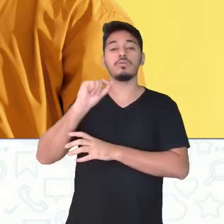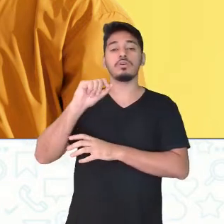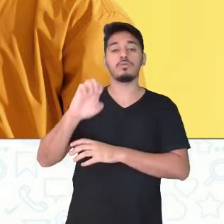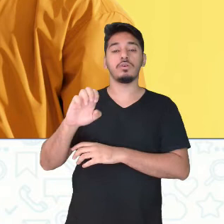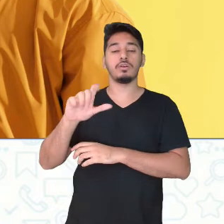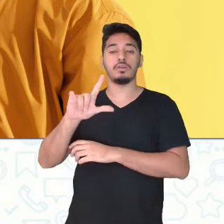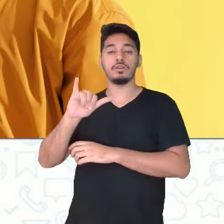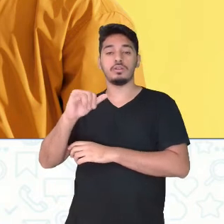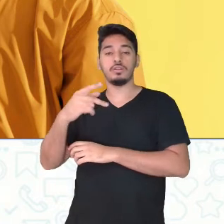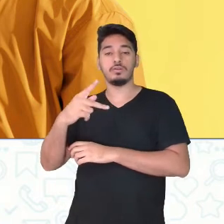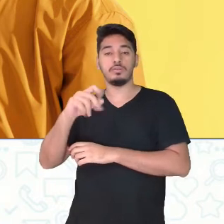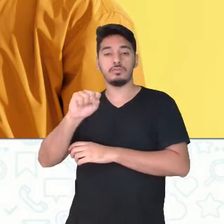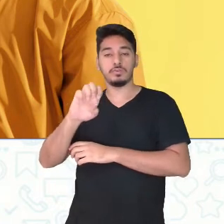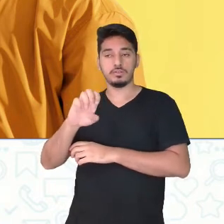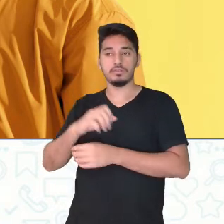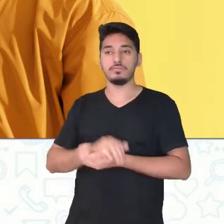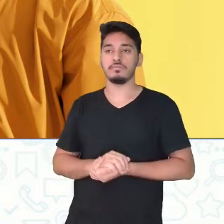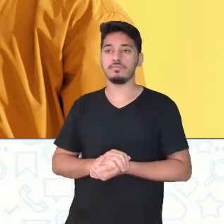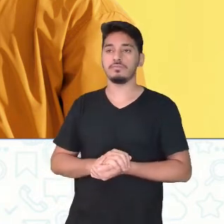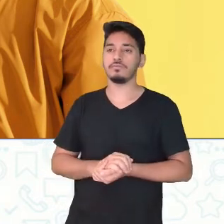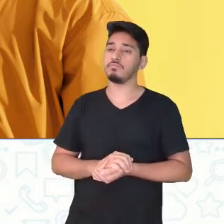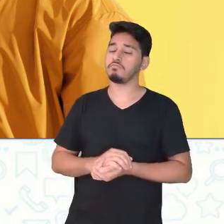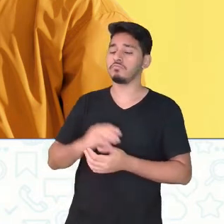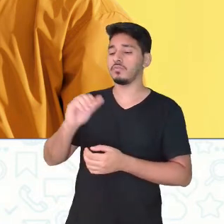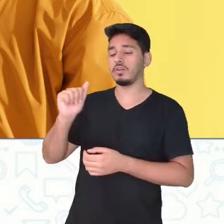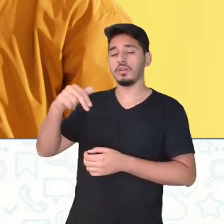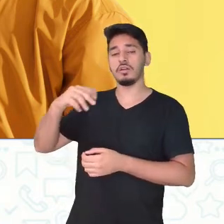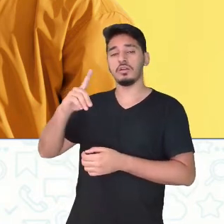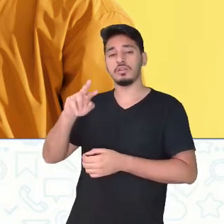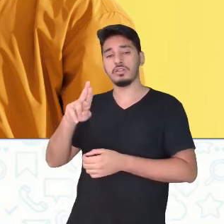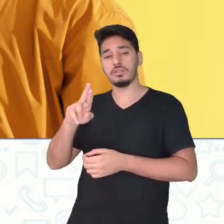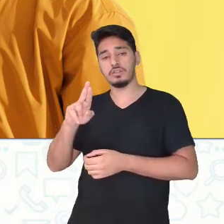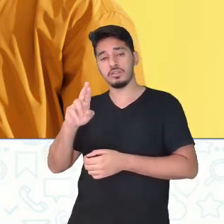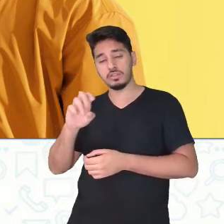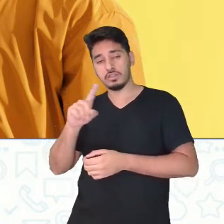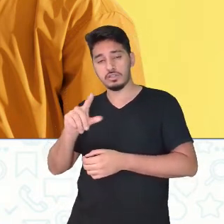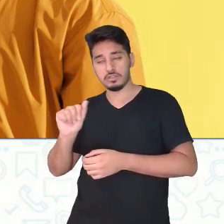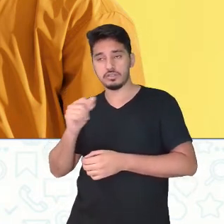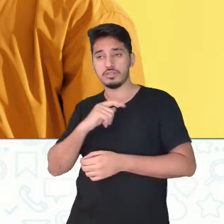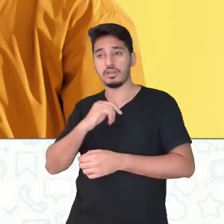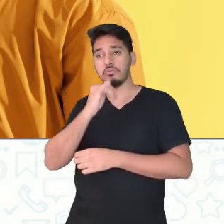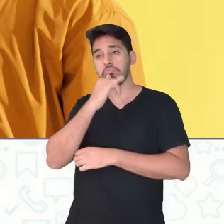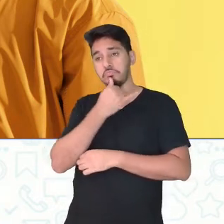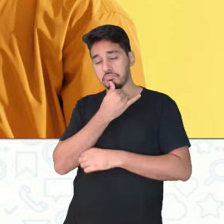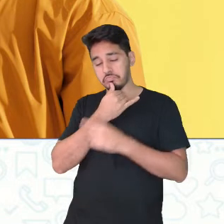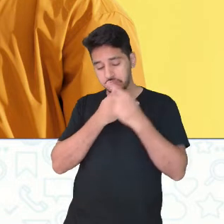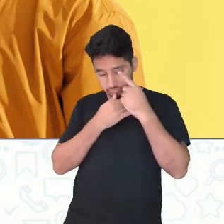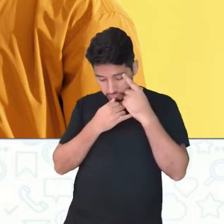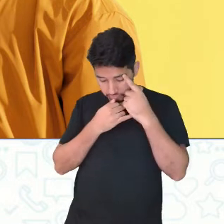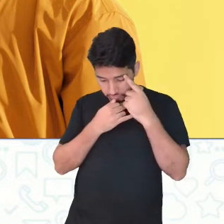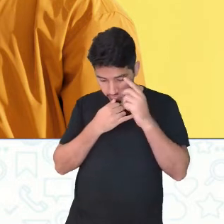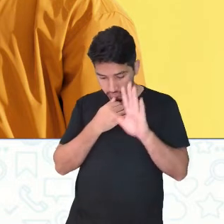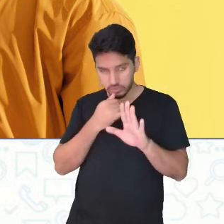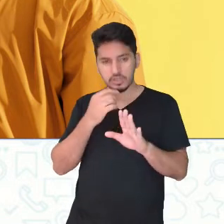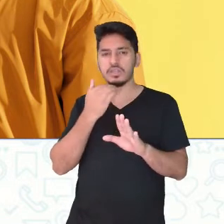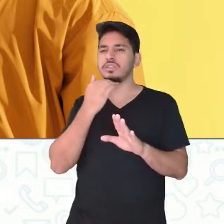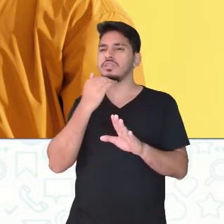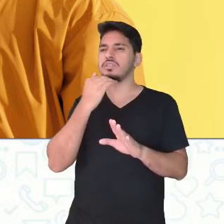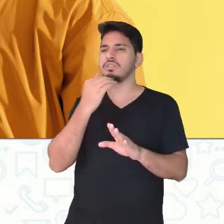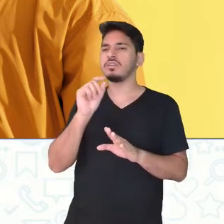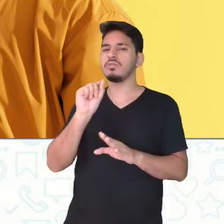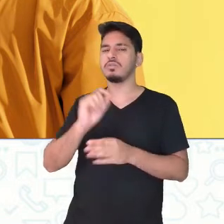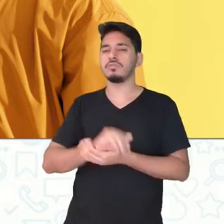elipse, tá certo? Andresa estava triste, cabeça baixa. A frase completa, sem o termo omitido,